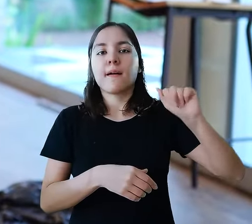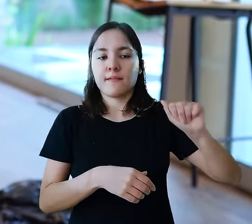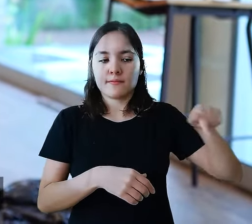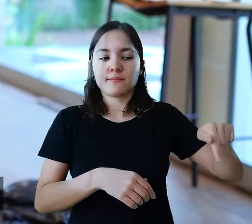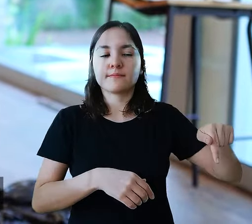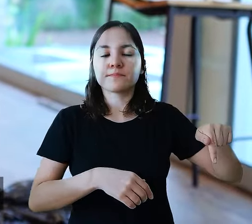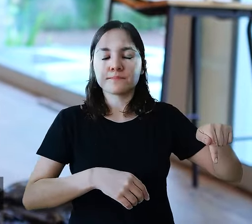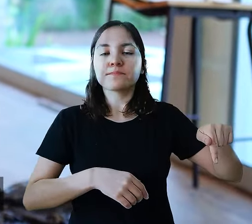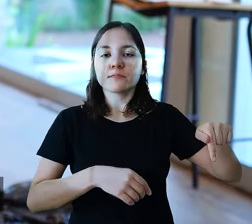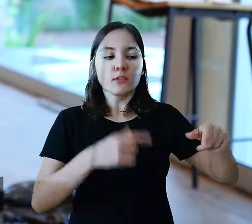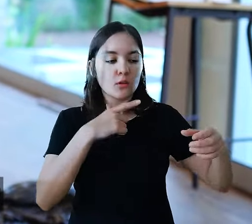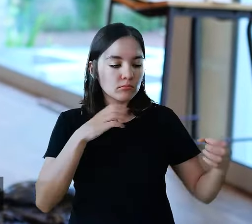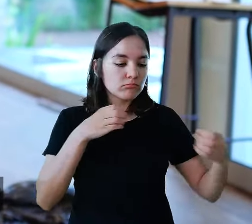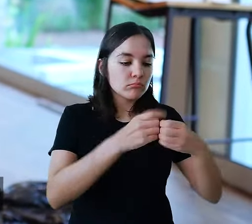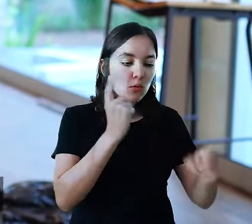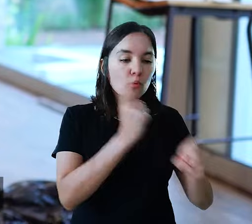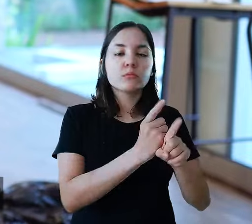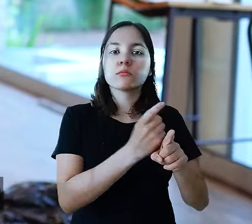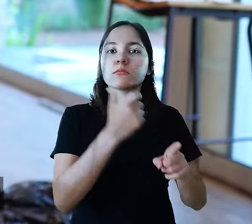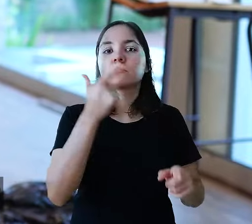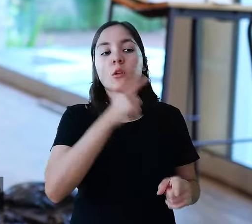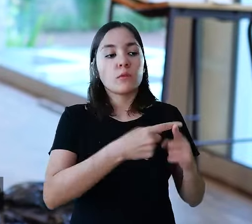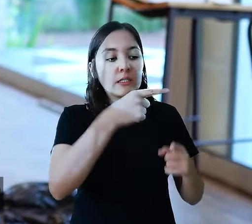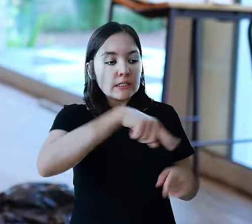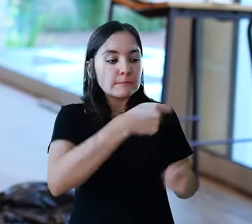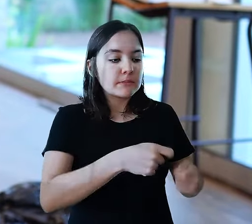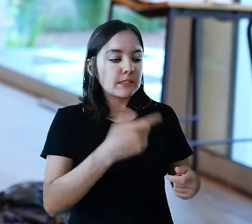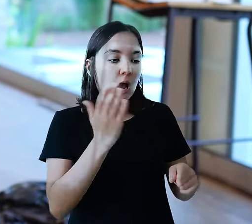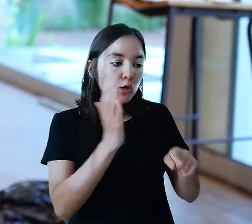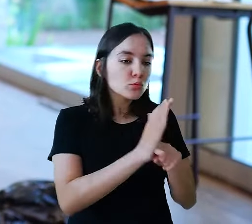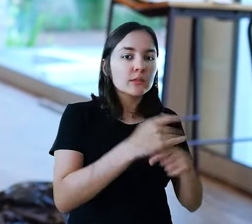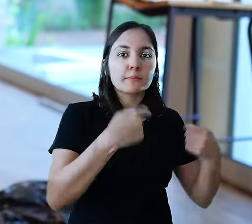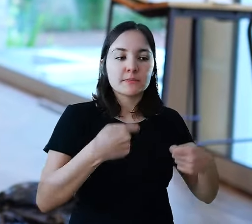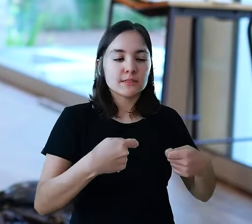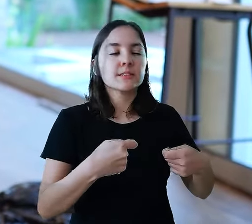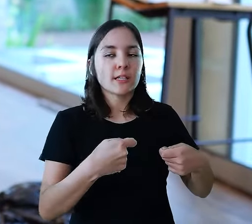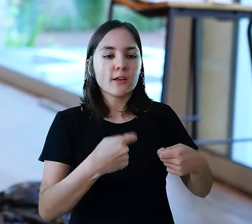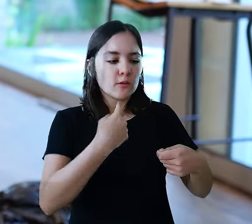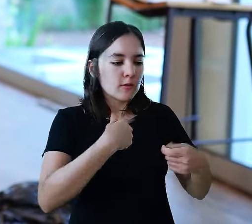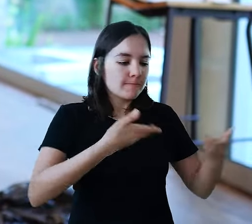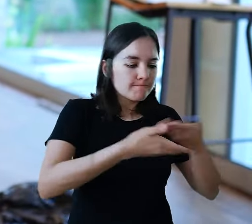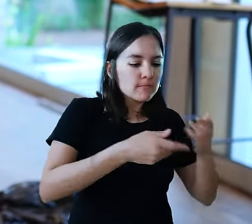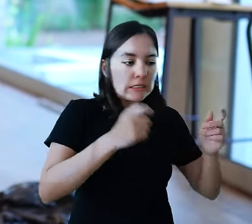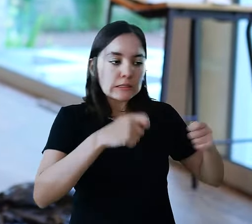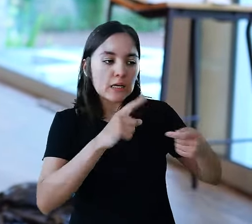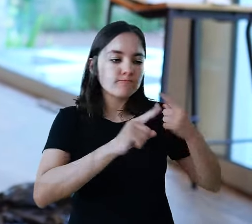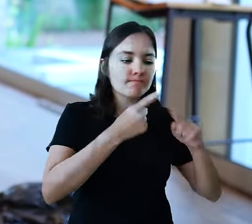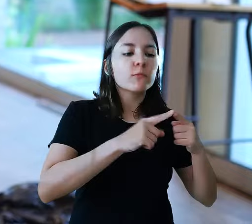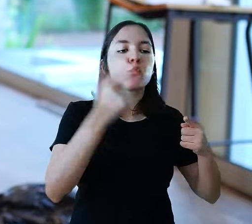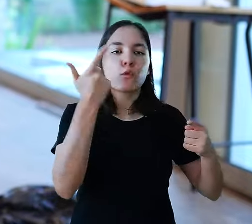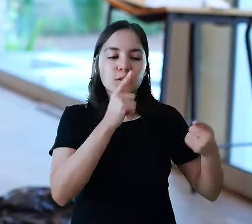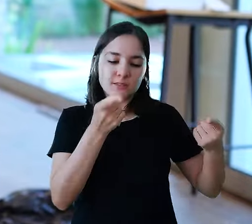um encontro que deu certo, que a gente descobriu também que eles já estavam, tinham essa necessidade de ajuda, né?